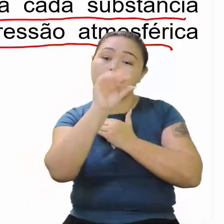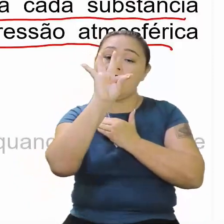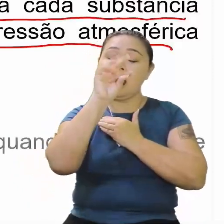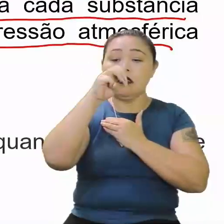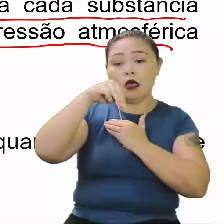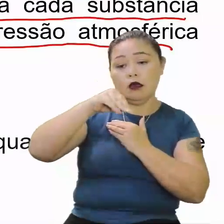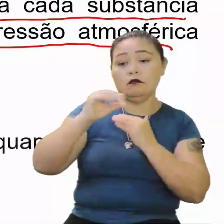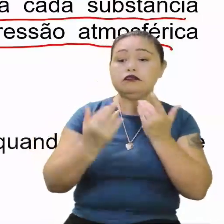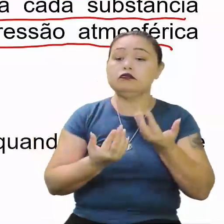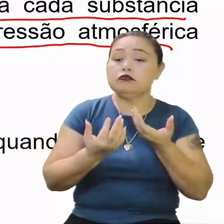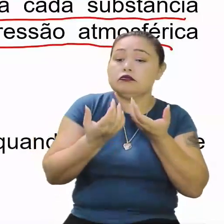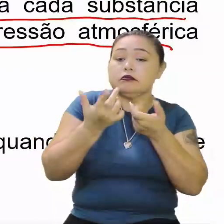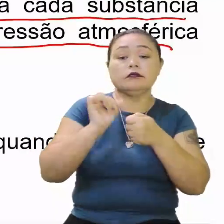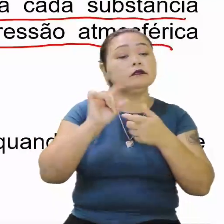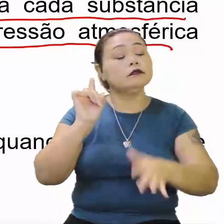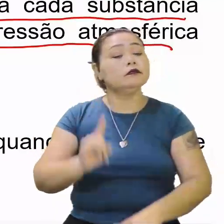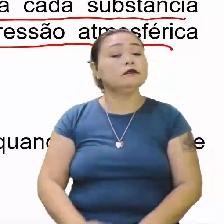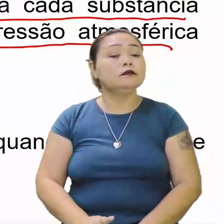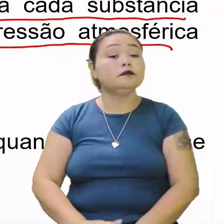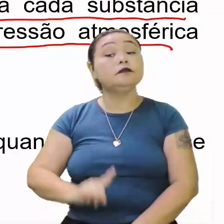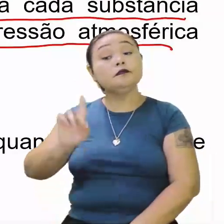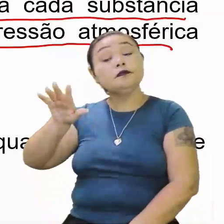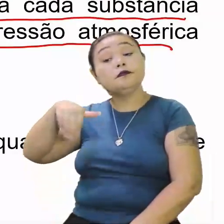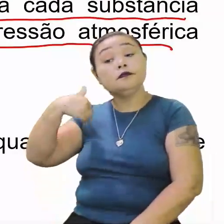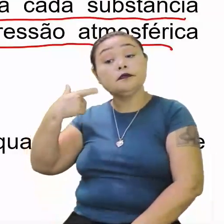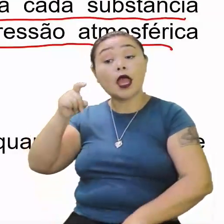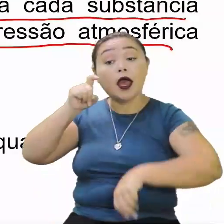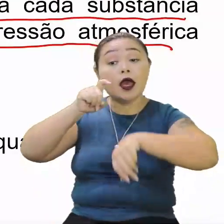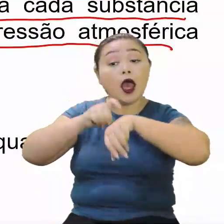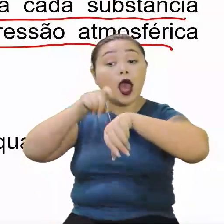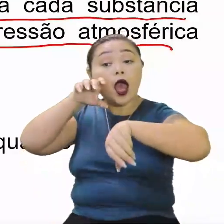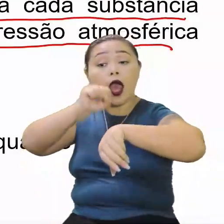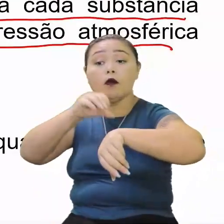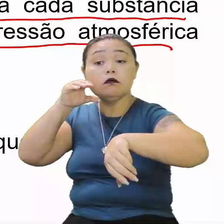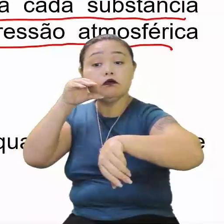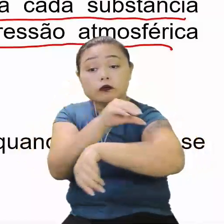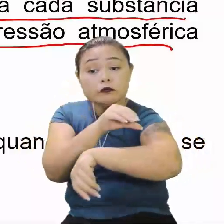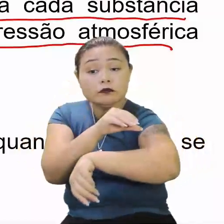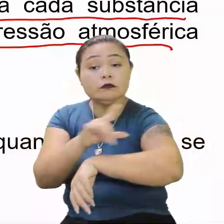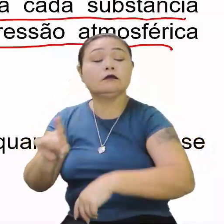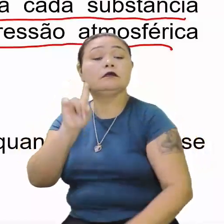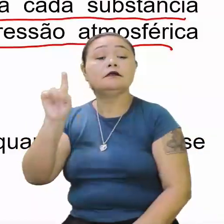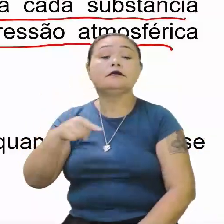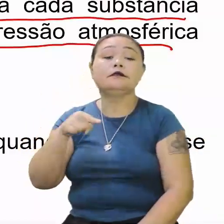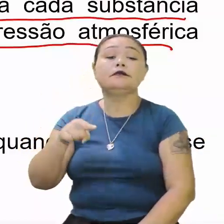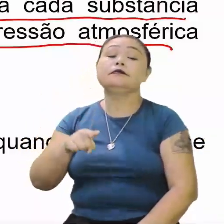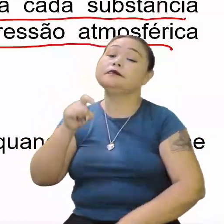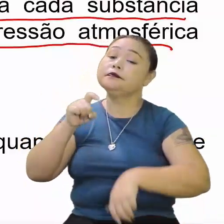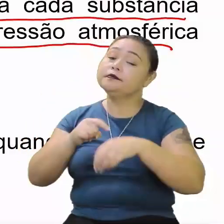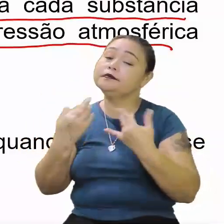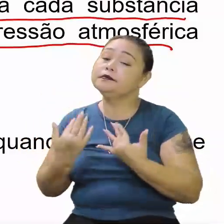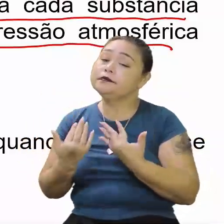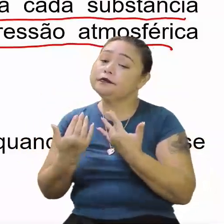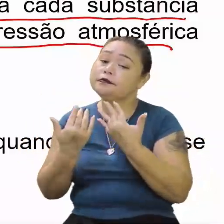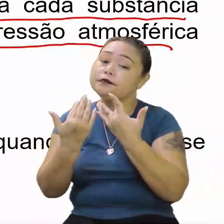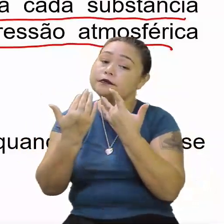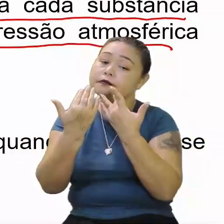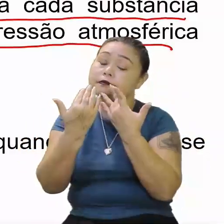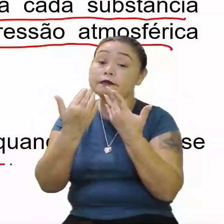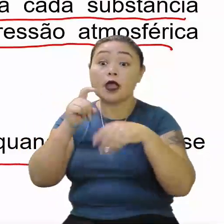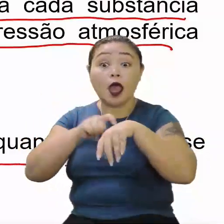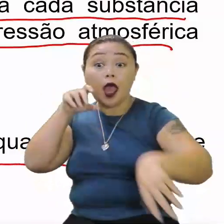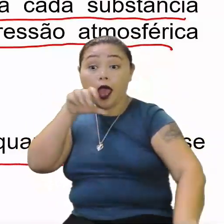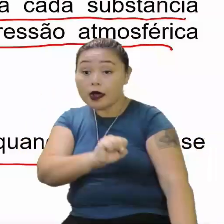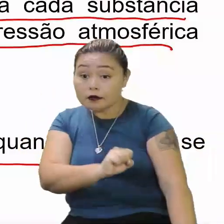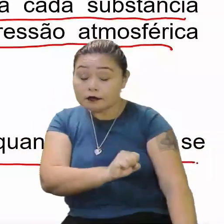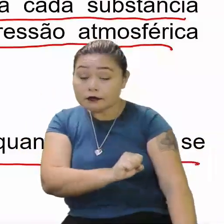ebulição. E a calefação é uma vaporização que ocorre